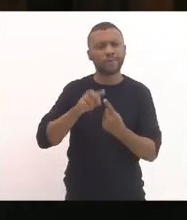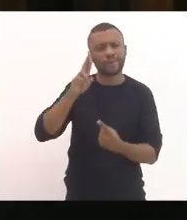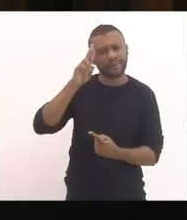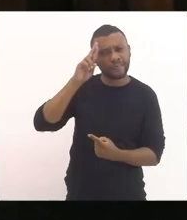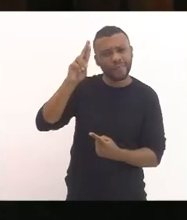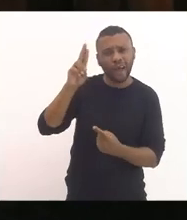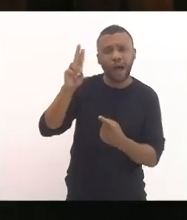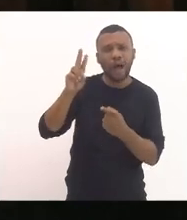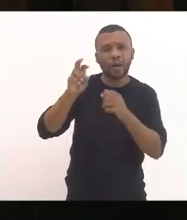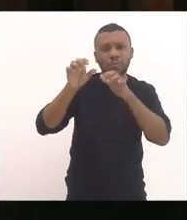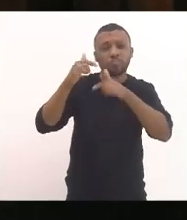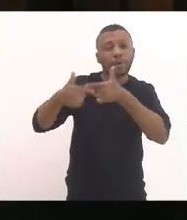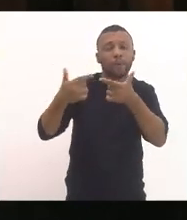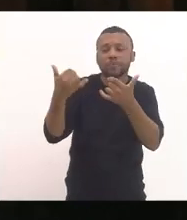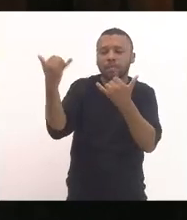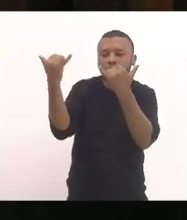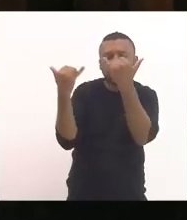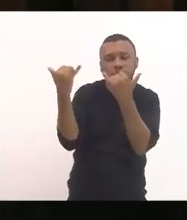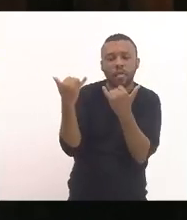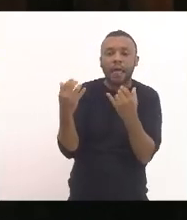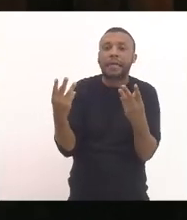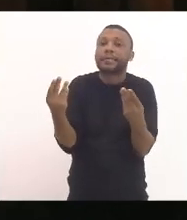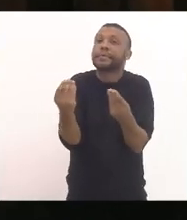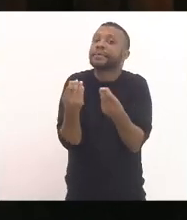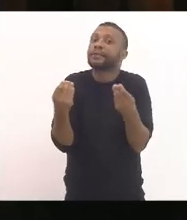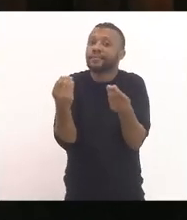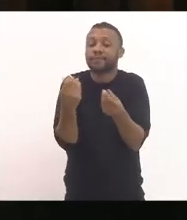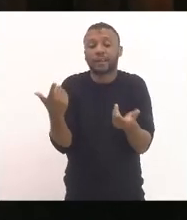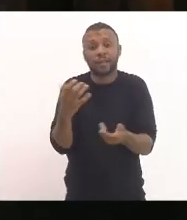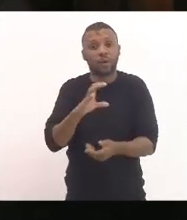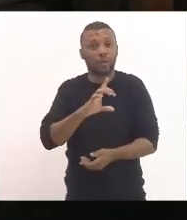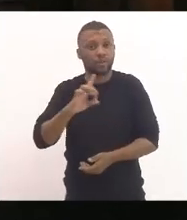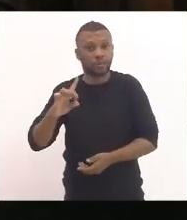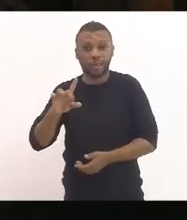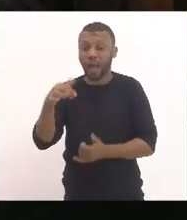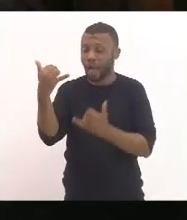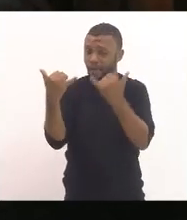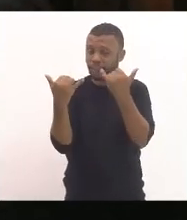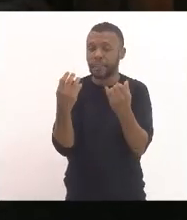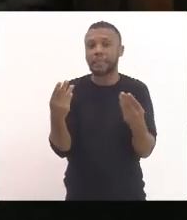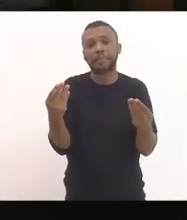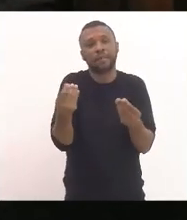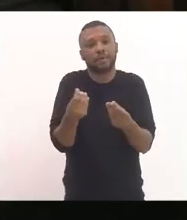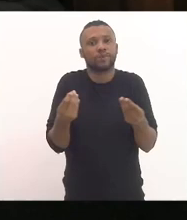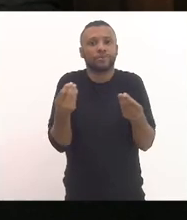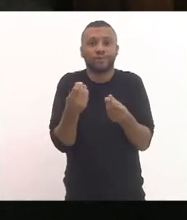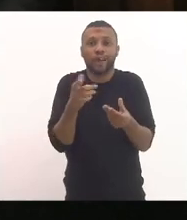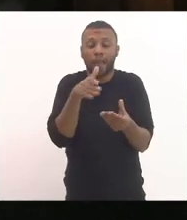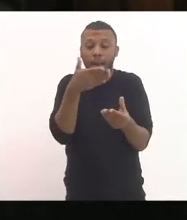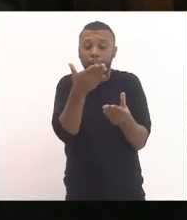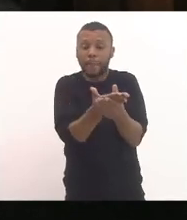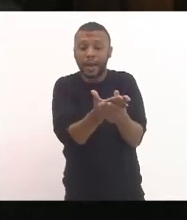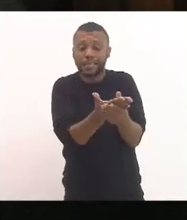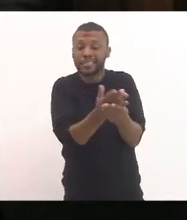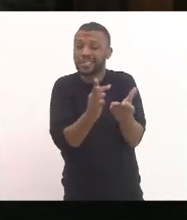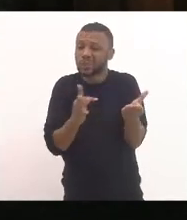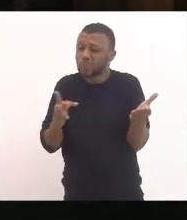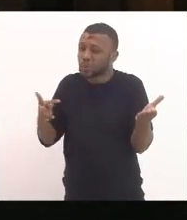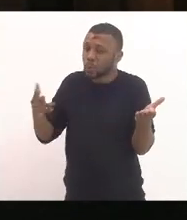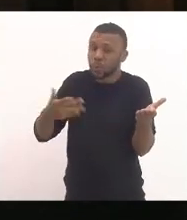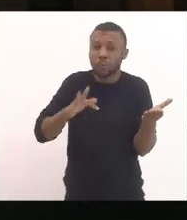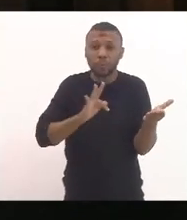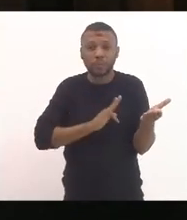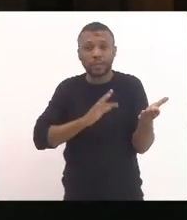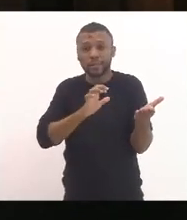serviço de dados sensível considerado pela corregedoria como dados em si são é a passa de todos os policiais